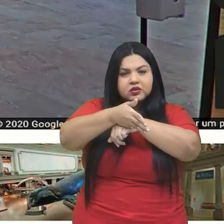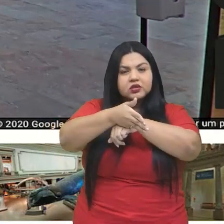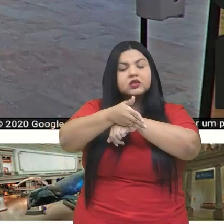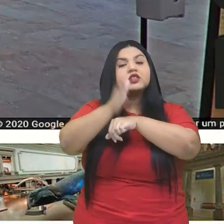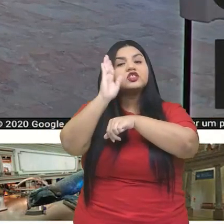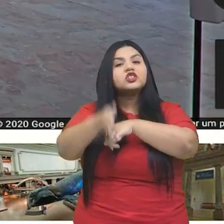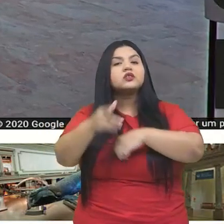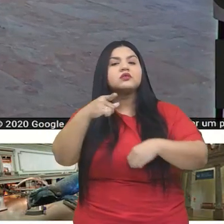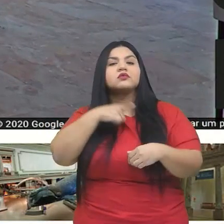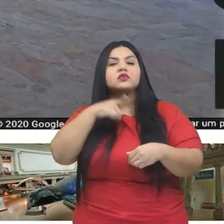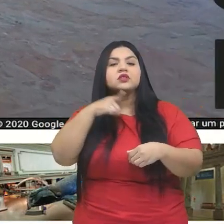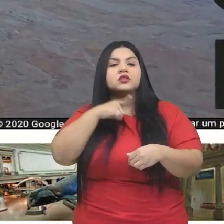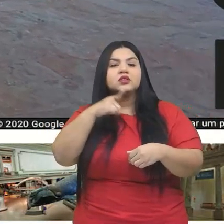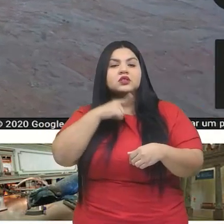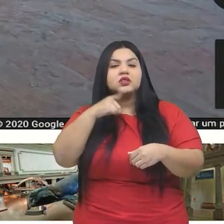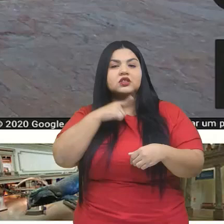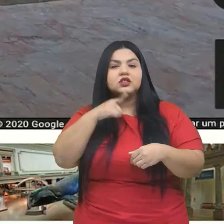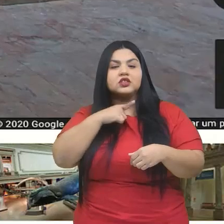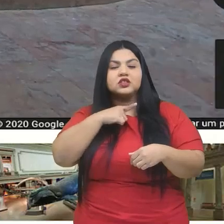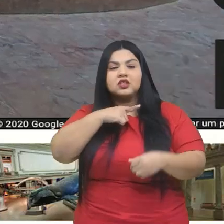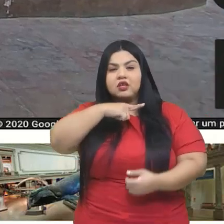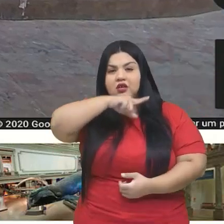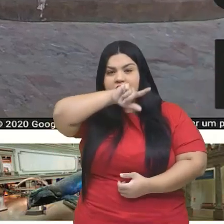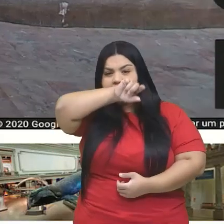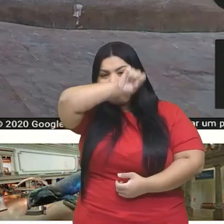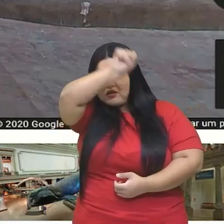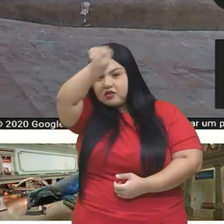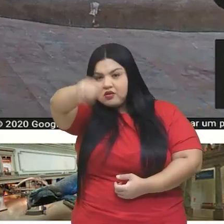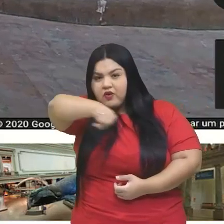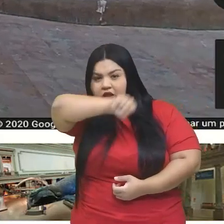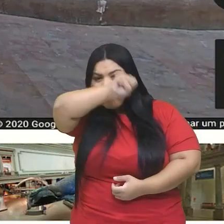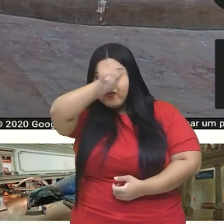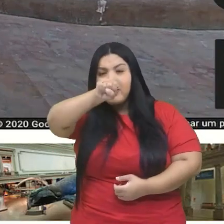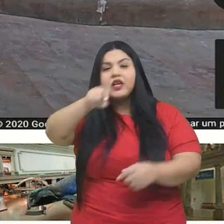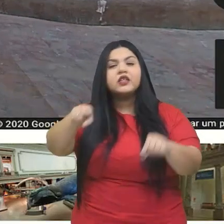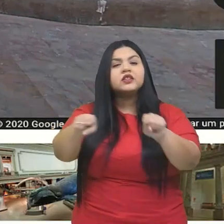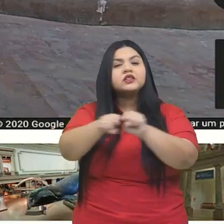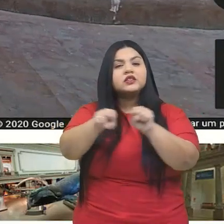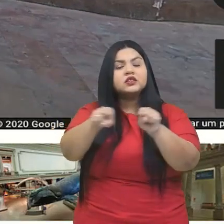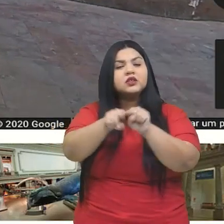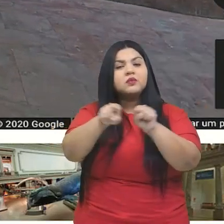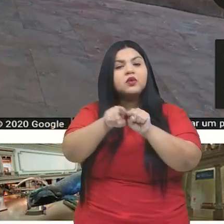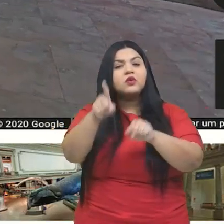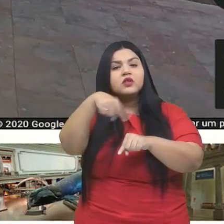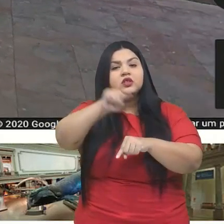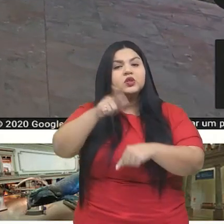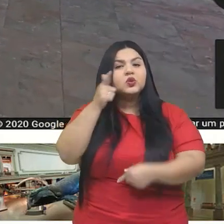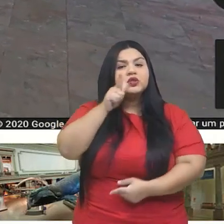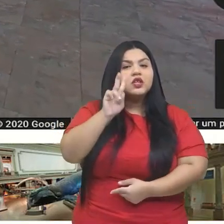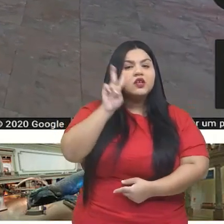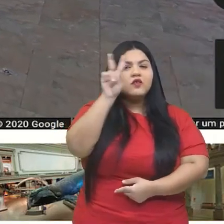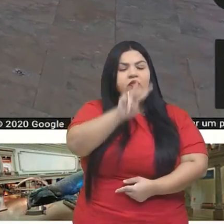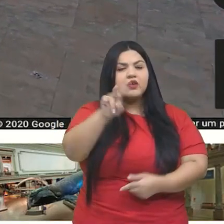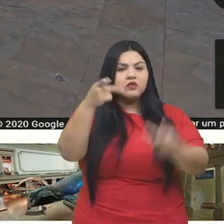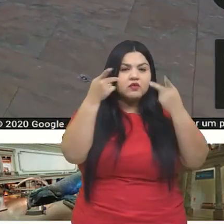temos aqui o elefante, e aqui, olha só, você consegue